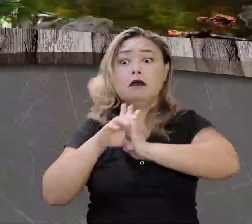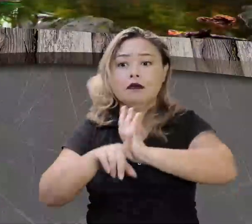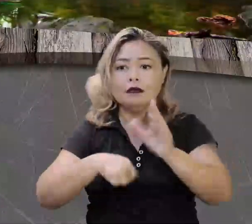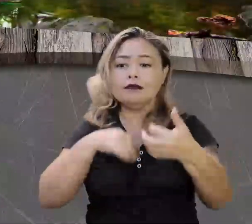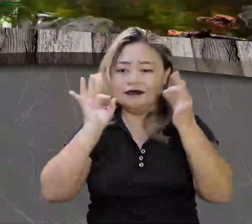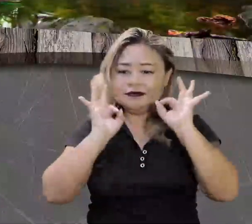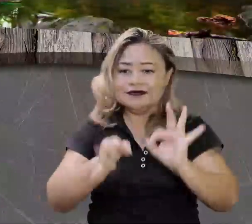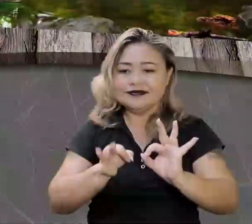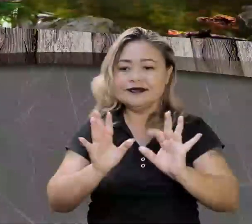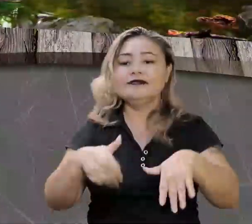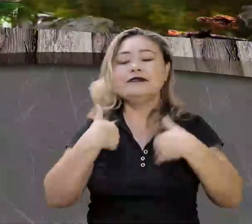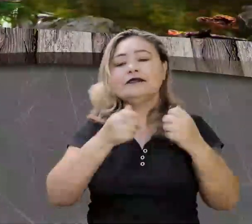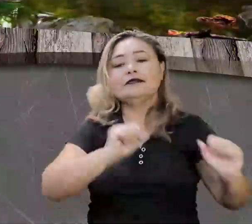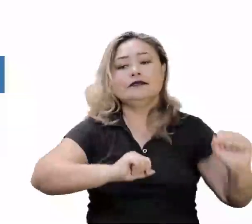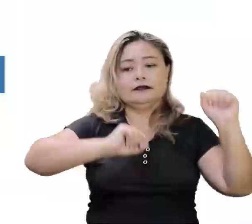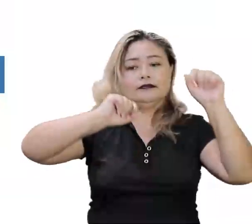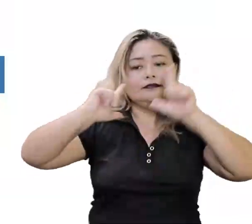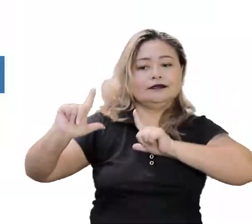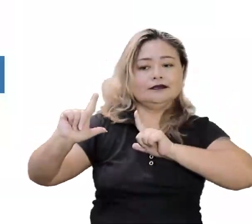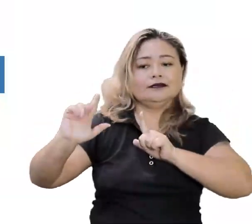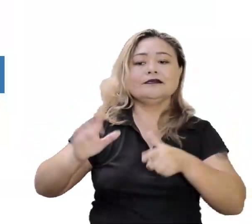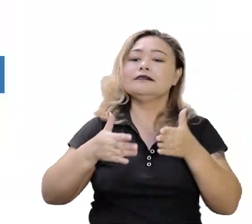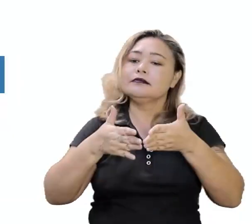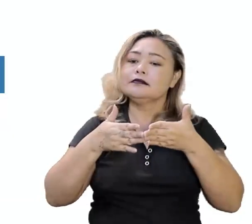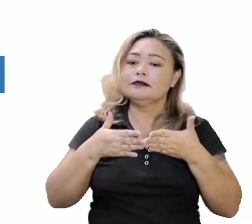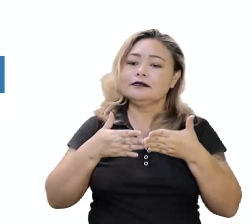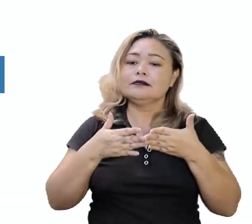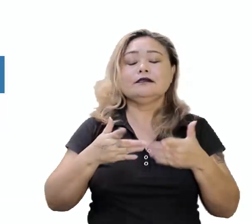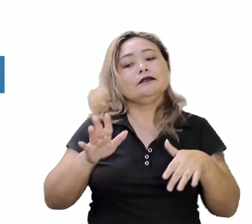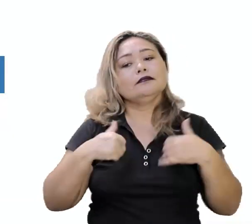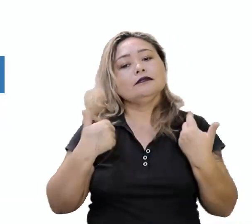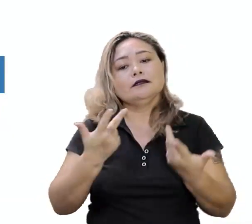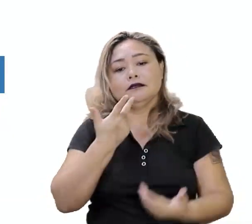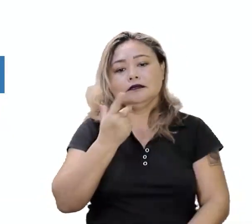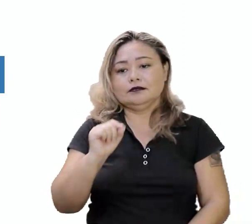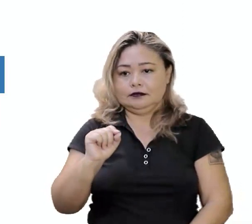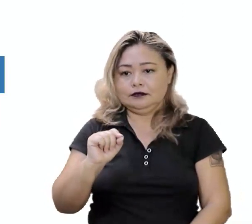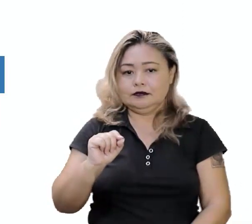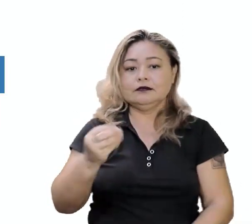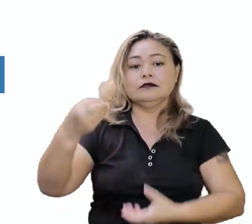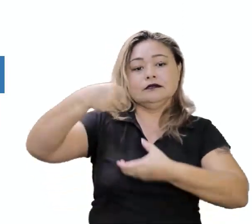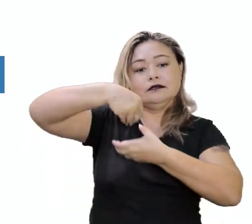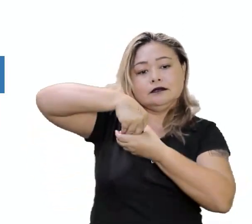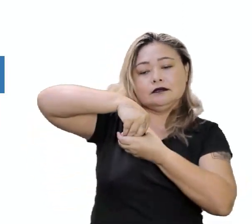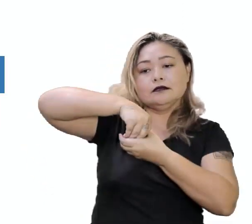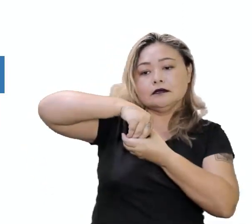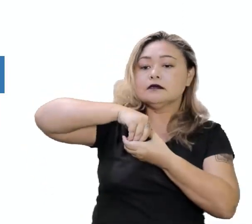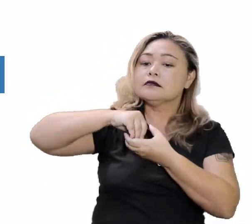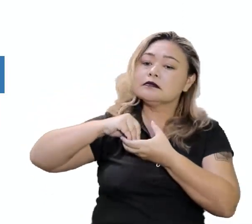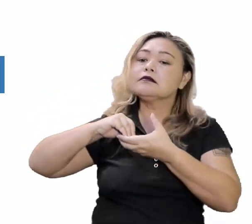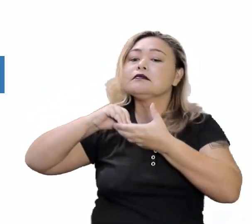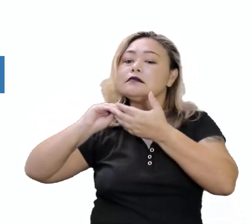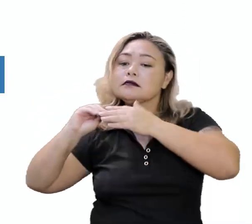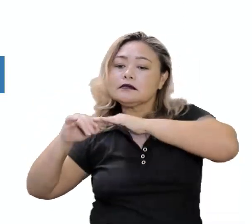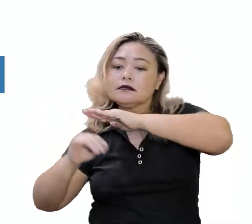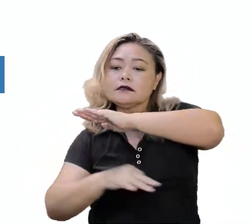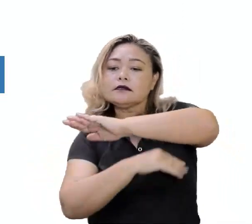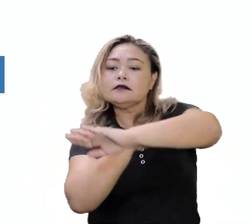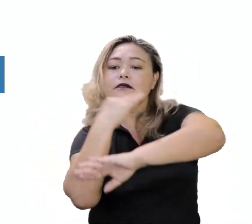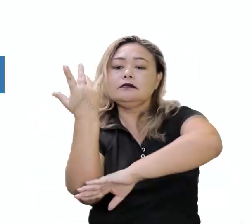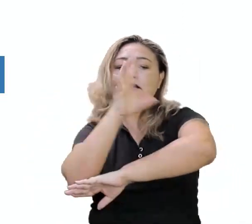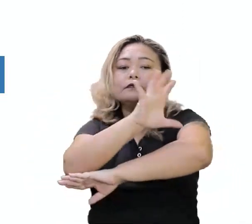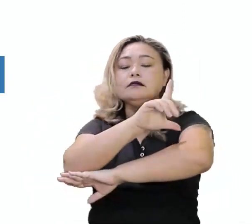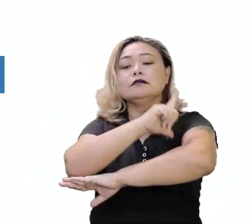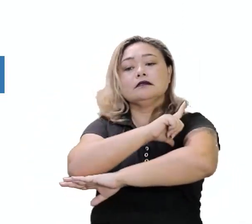conceitos, certinho? Joga na tela, por favor. E aí a gente falou sobre os componentes que compõem esses ecossistemas. Então a gente deixou